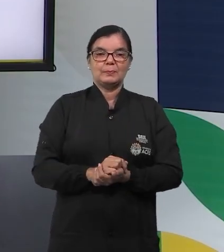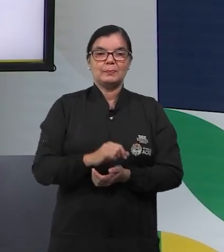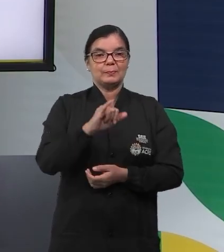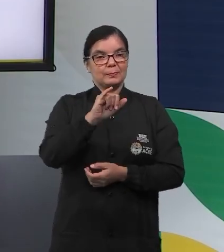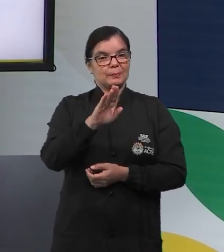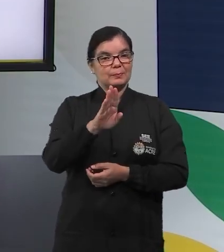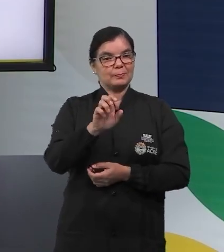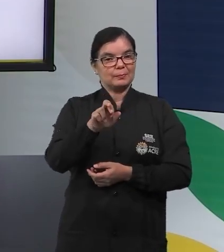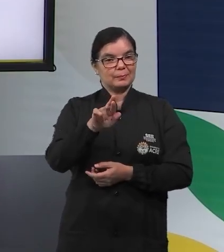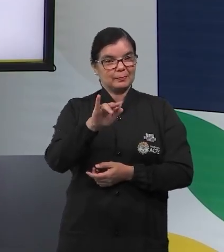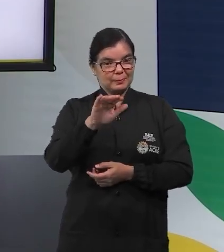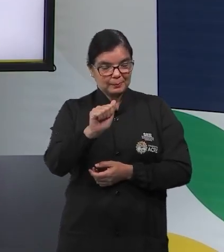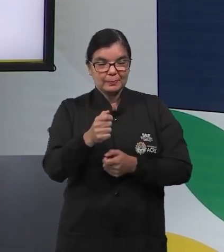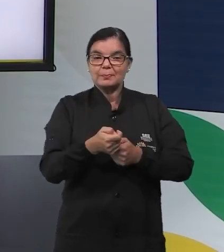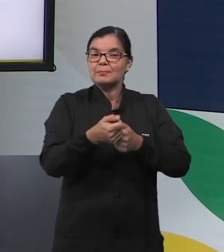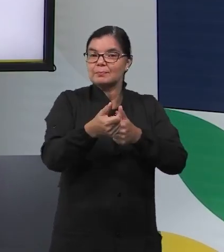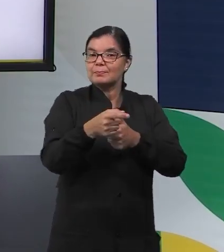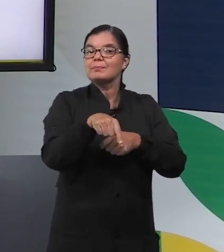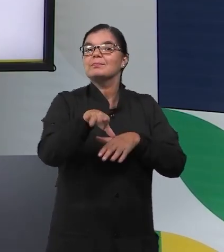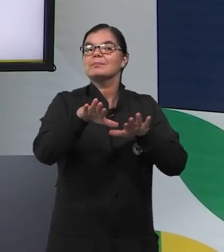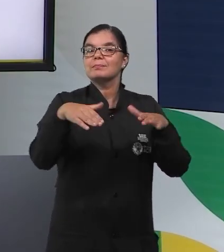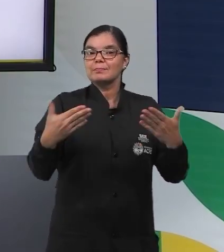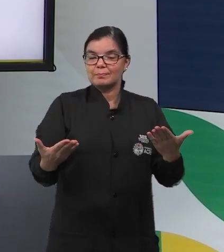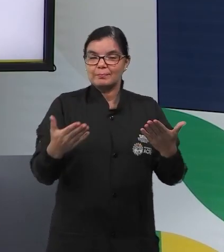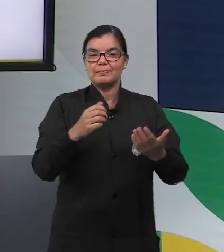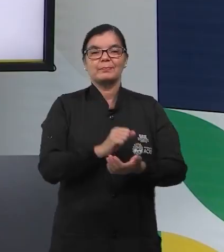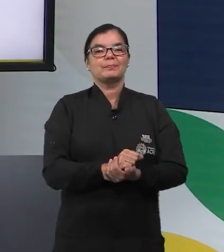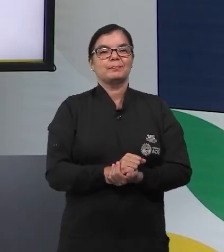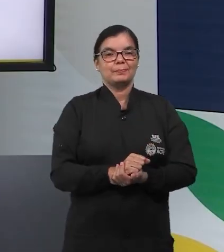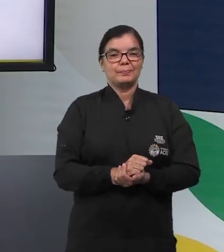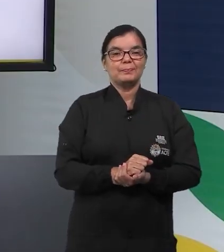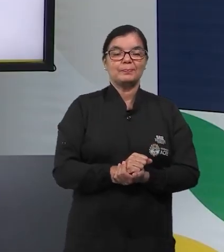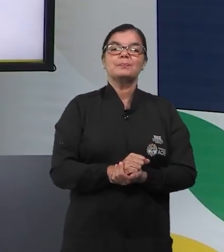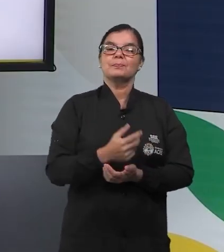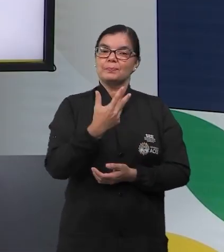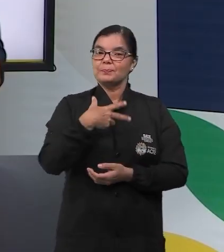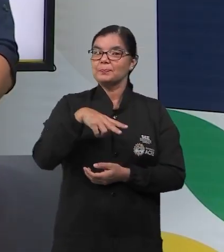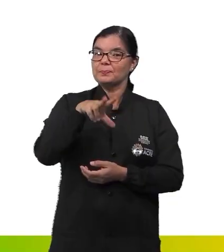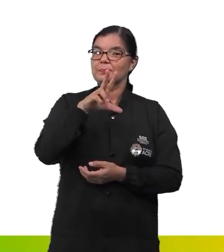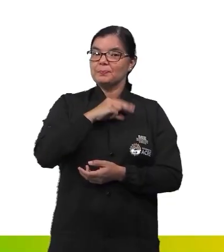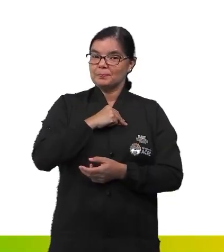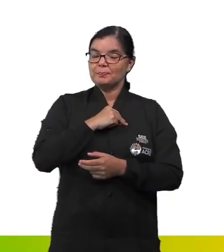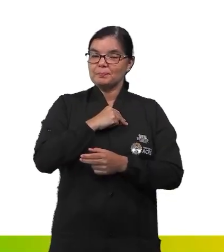Ibérica também. Qual é a nação? Muito bem, a Espanha, é isso mesmo.